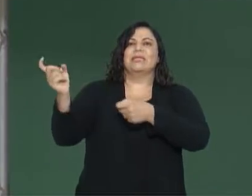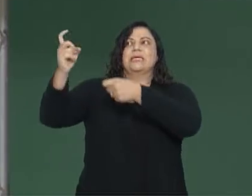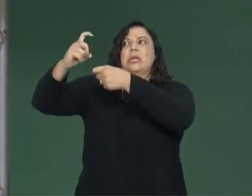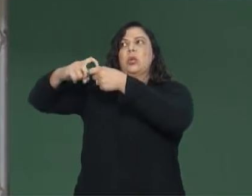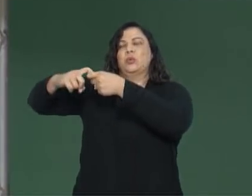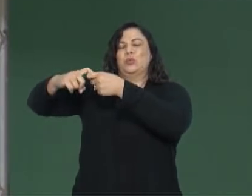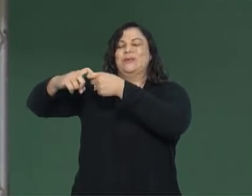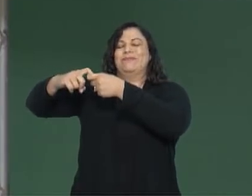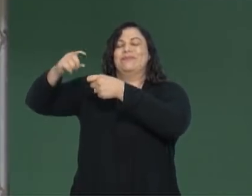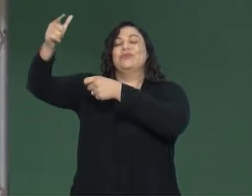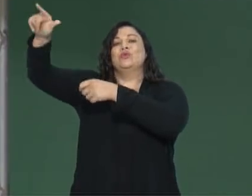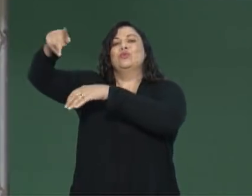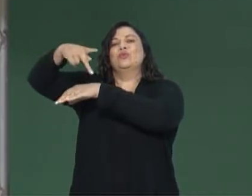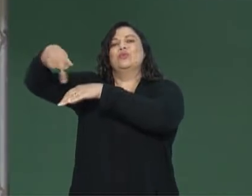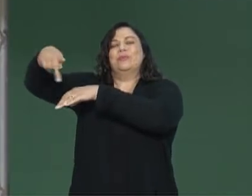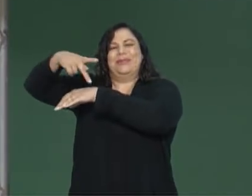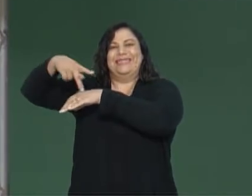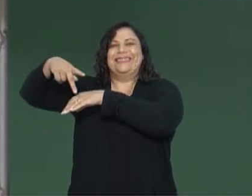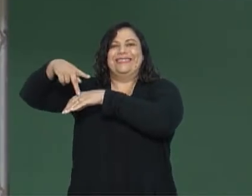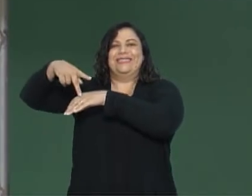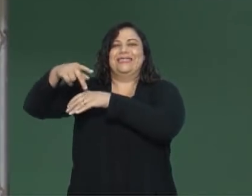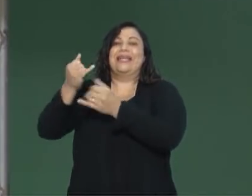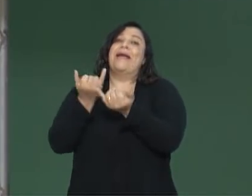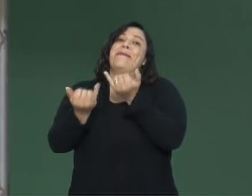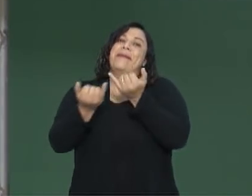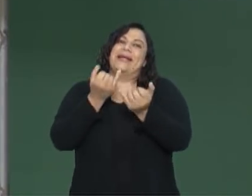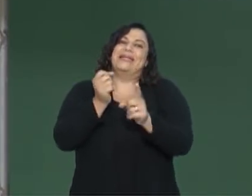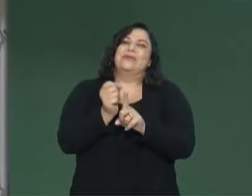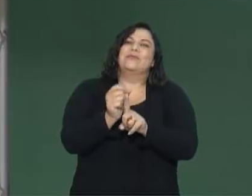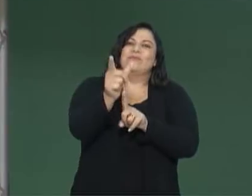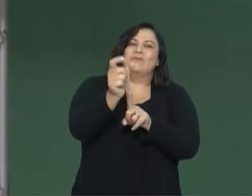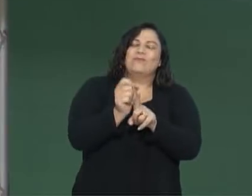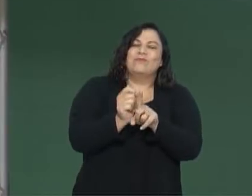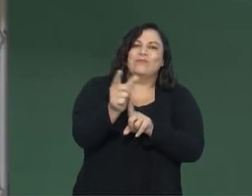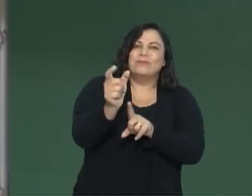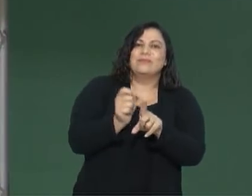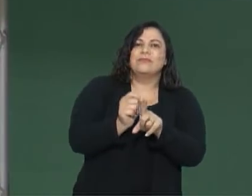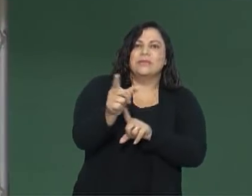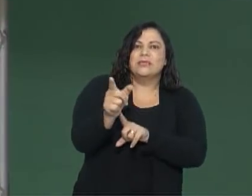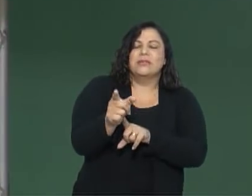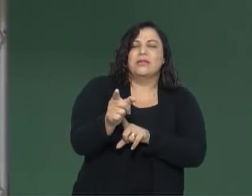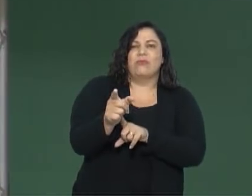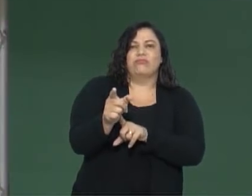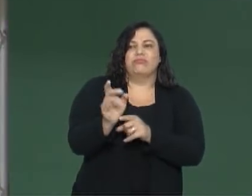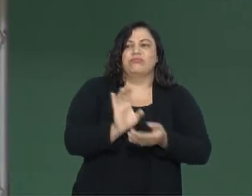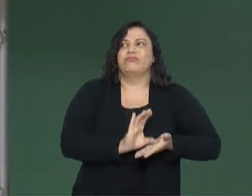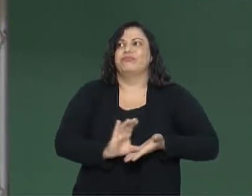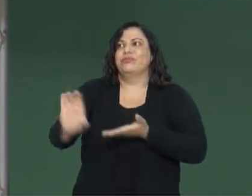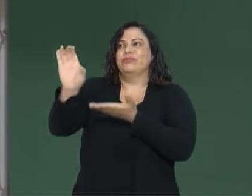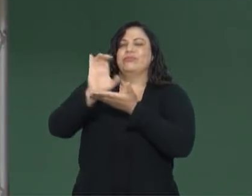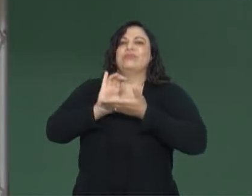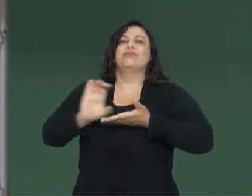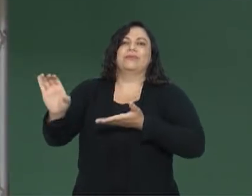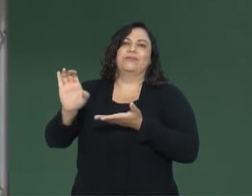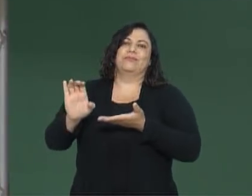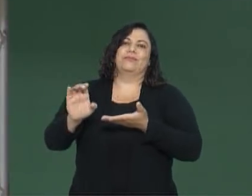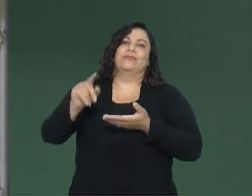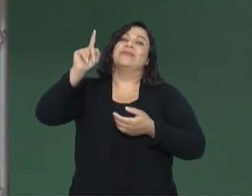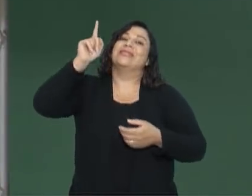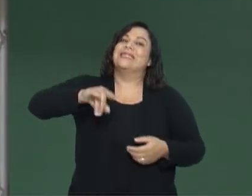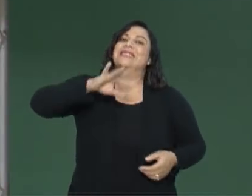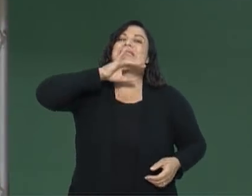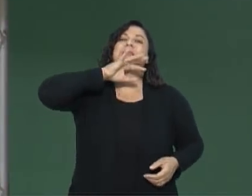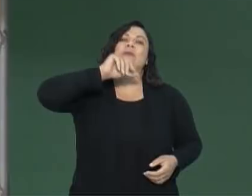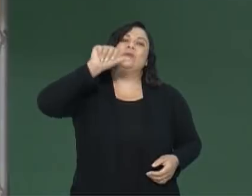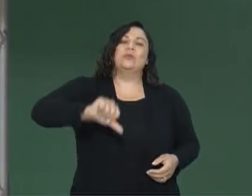país. Uma espécie de um aluguel. Esta é a parte ruim quando você não faz revolução industrial,